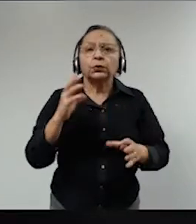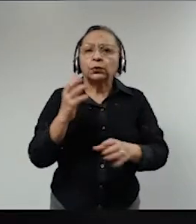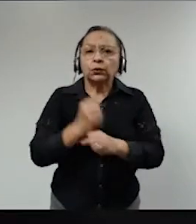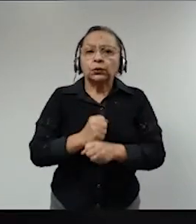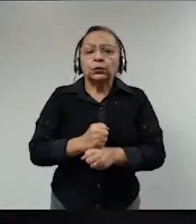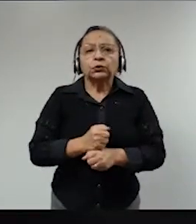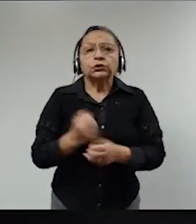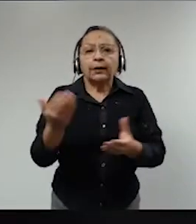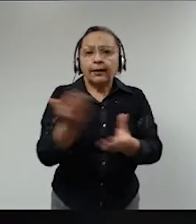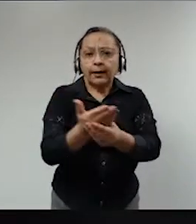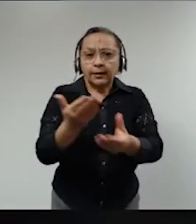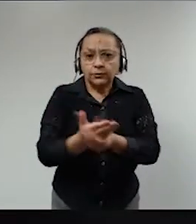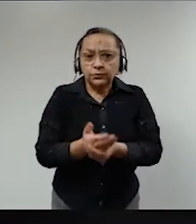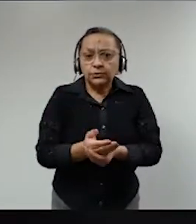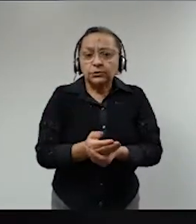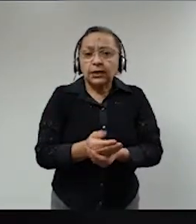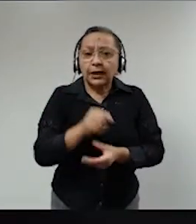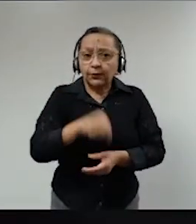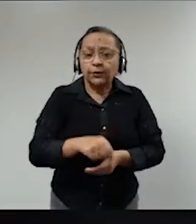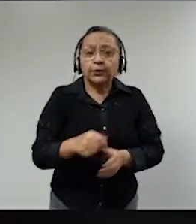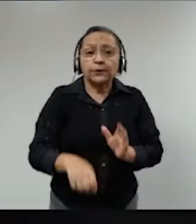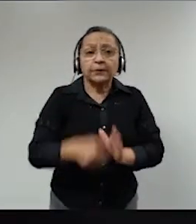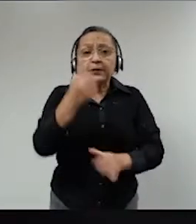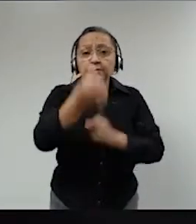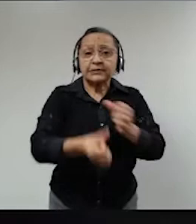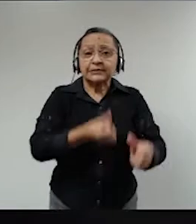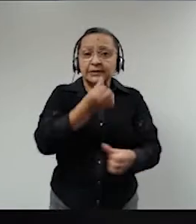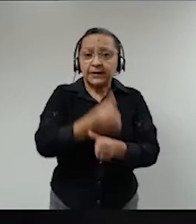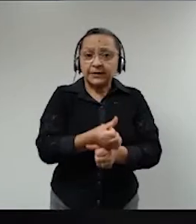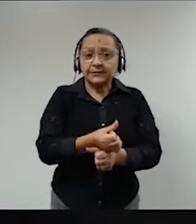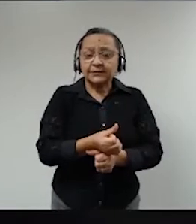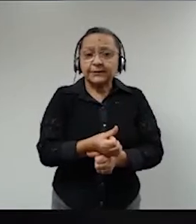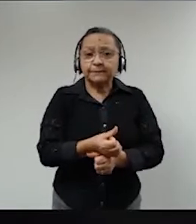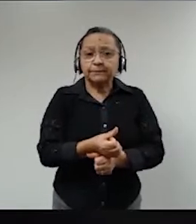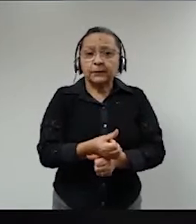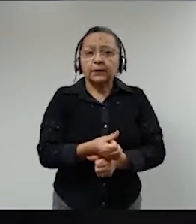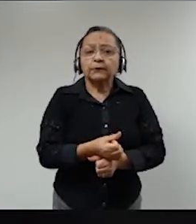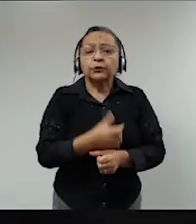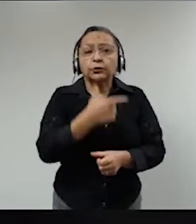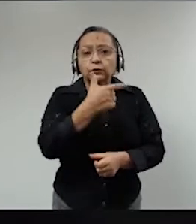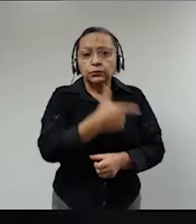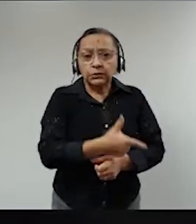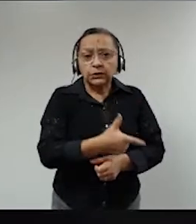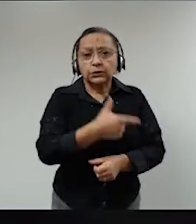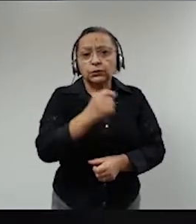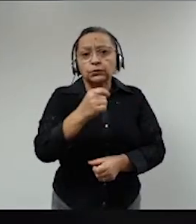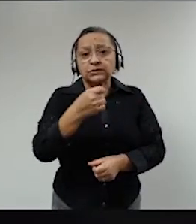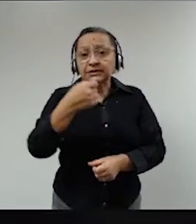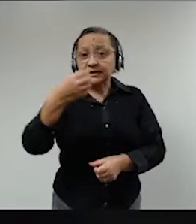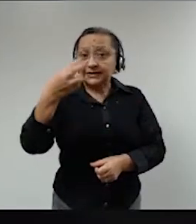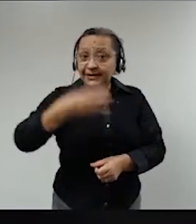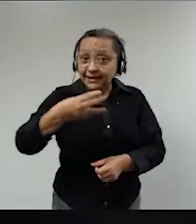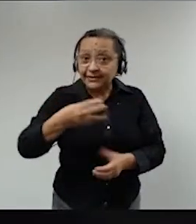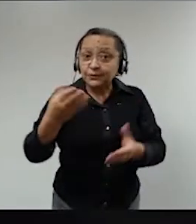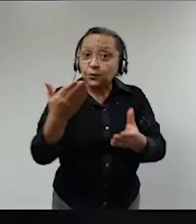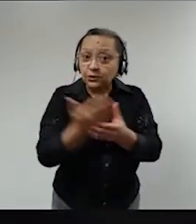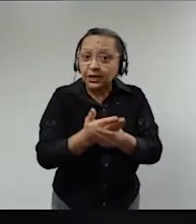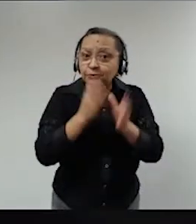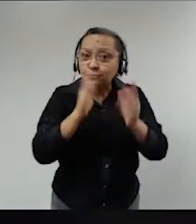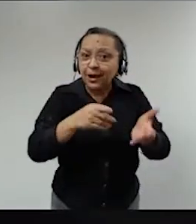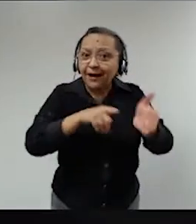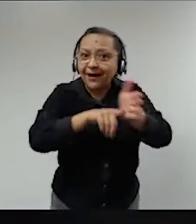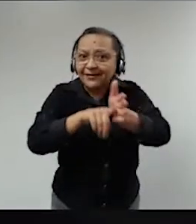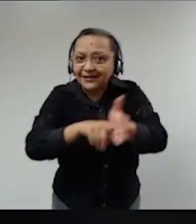concentração decididos pelo CAD nesse primeiro semestre ficou no exato número de 203 atos analisados, o que nos coloca no